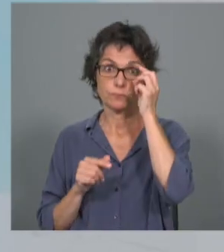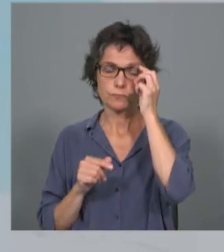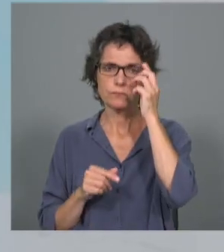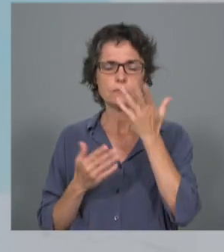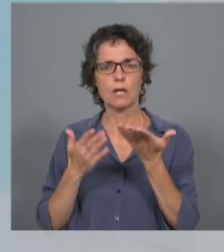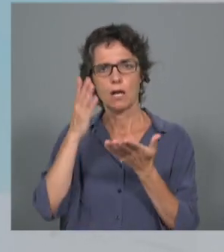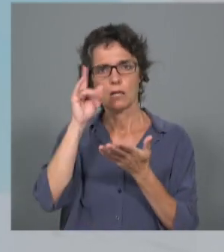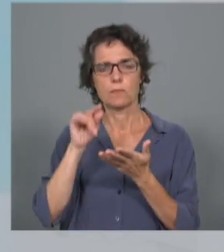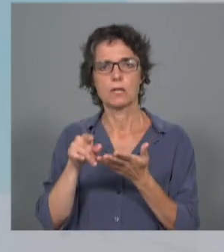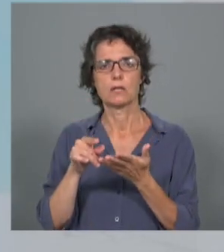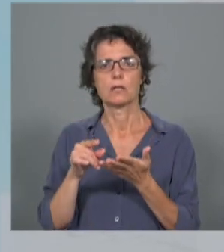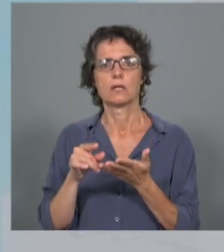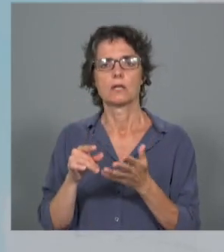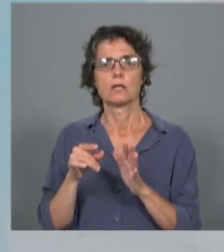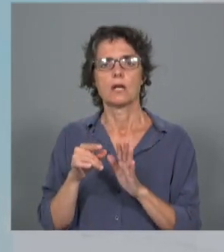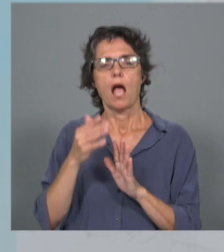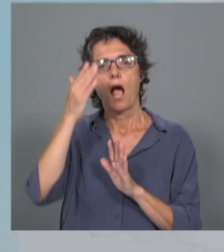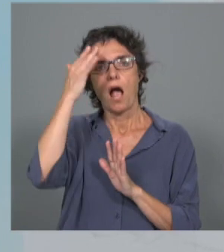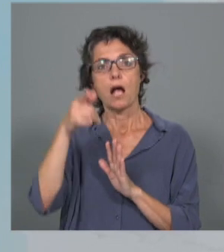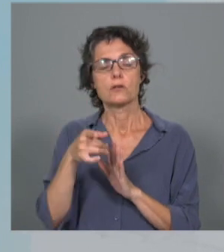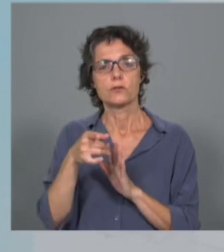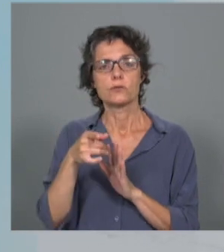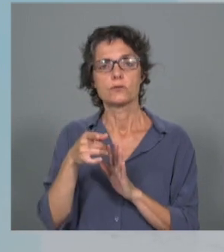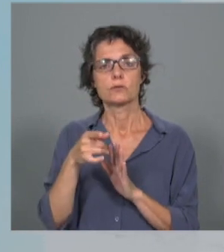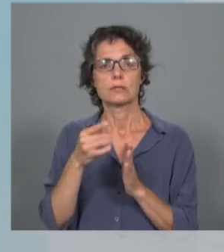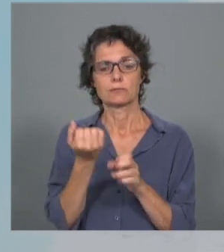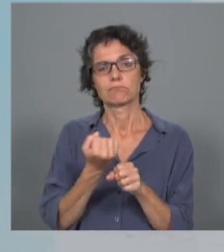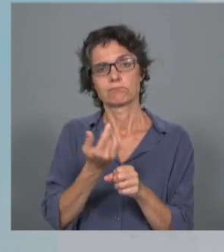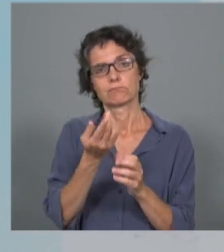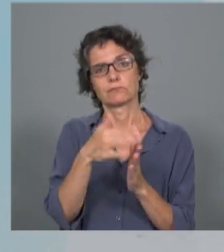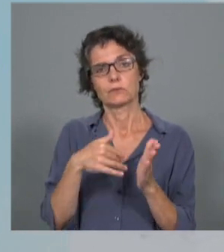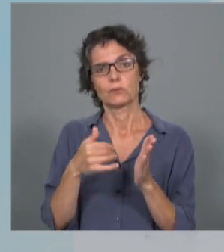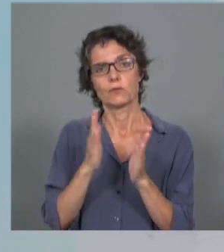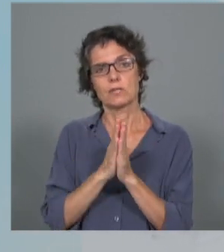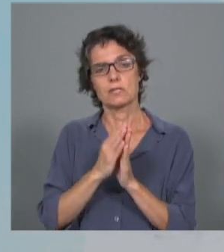devocionais, como referiu, esta obra que São José nos apresenta.